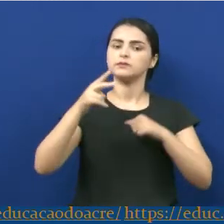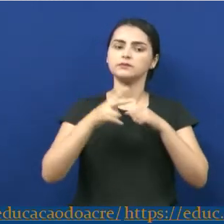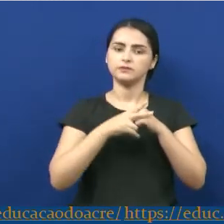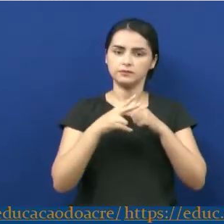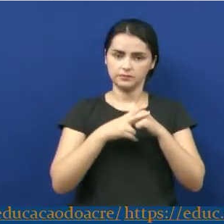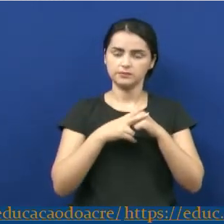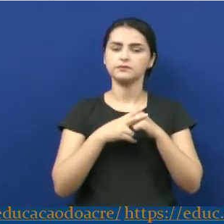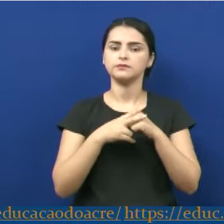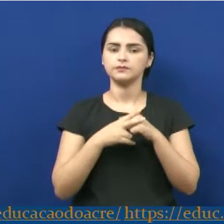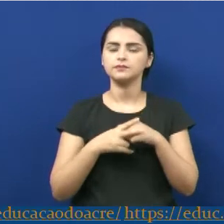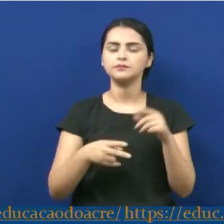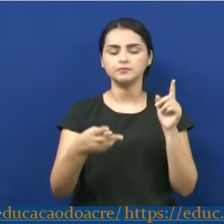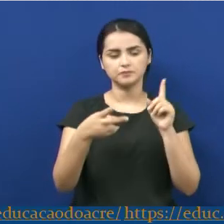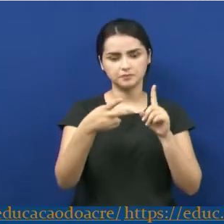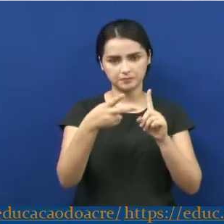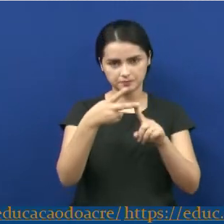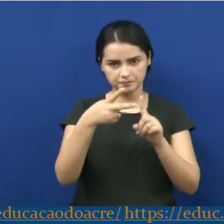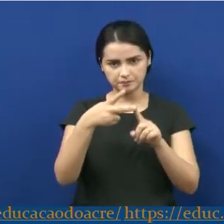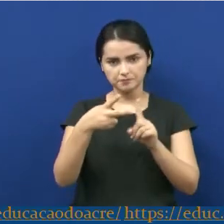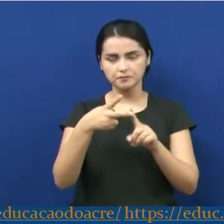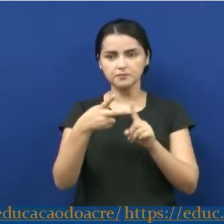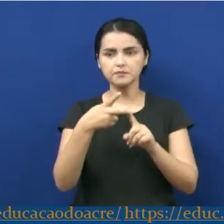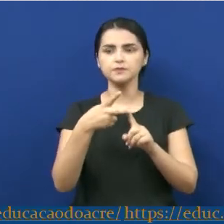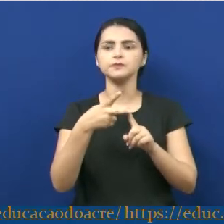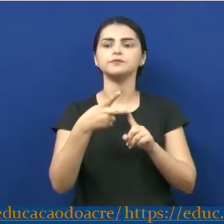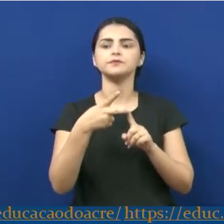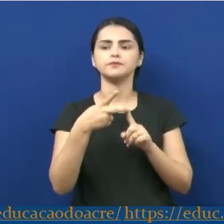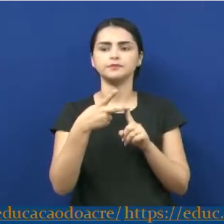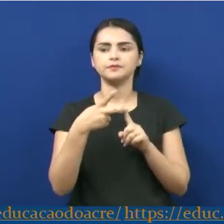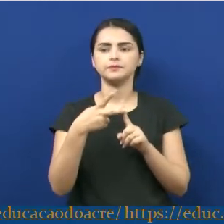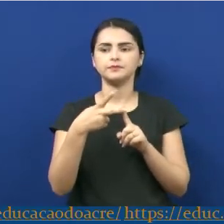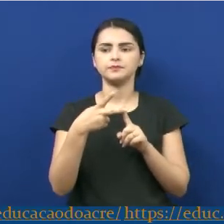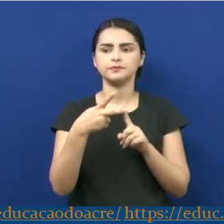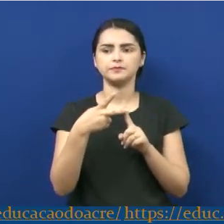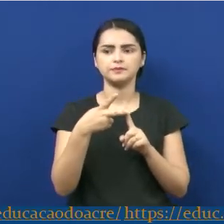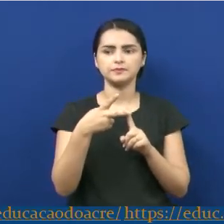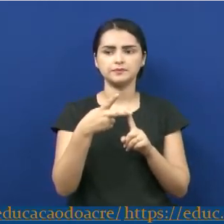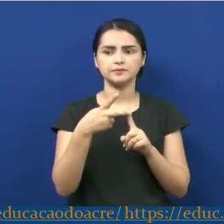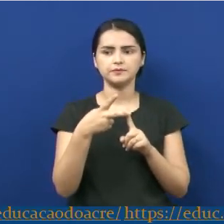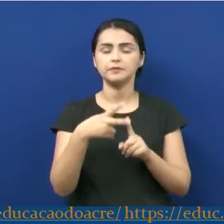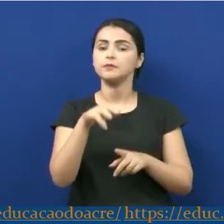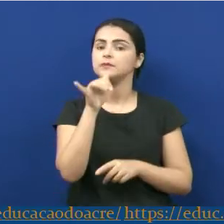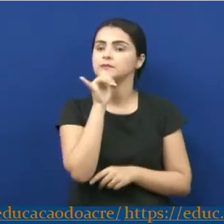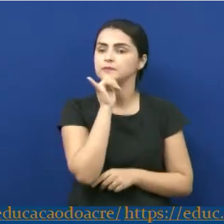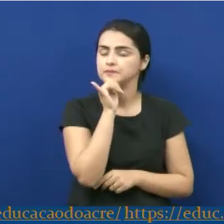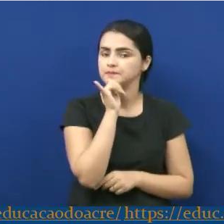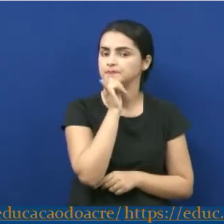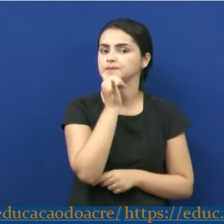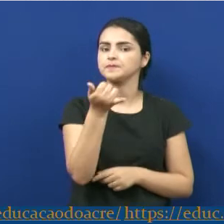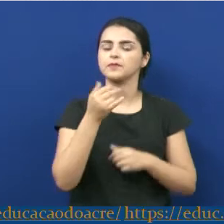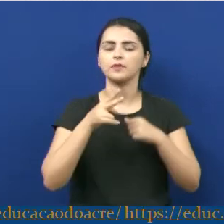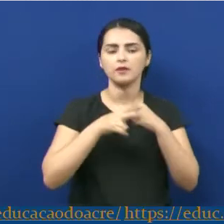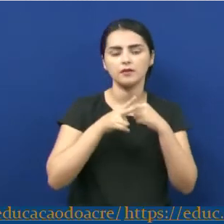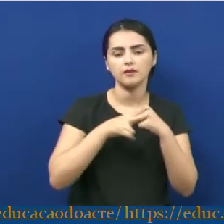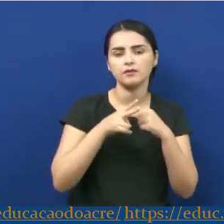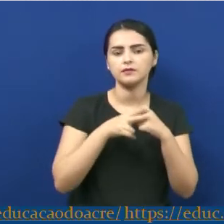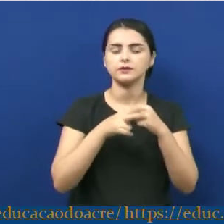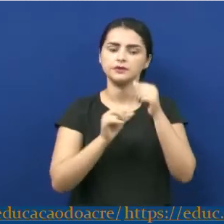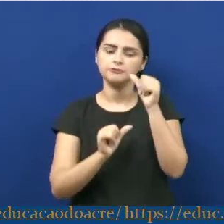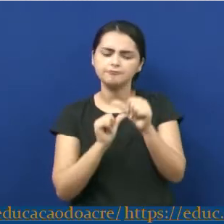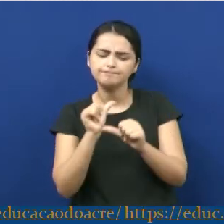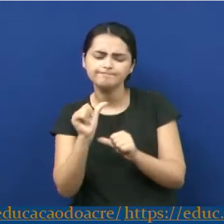verbos. Segundo ponto. Irregular verbs change completely example. E aí, gente, os verbos regulares eles